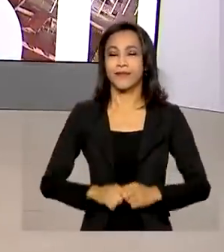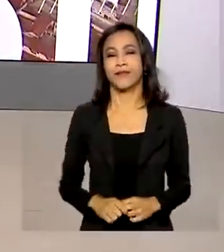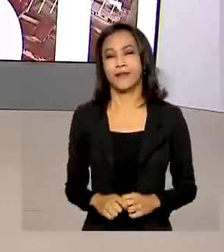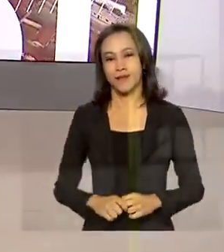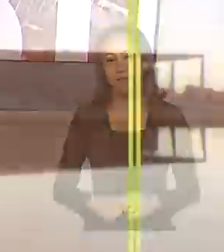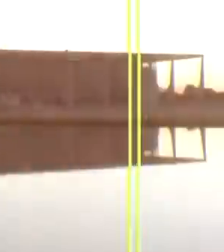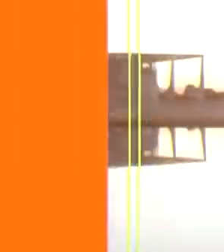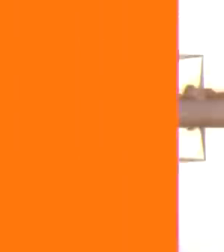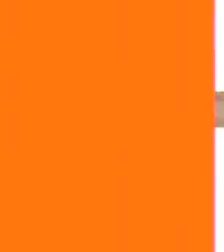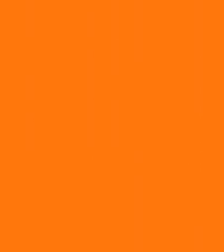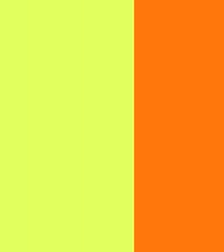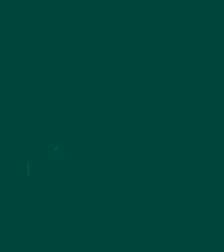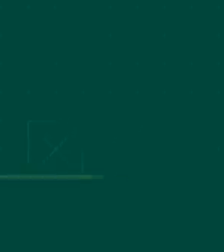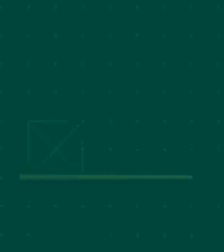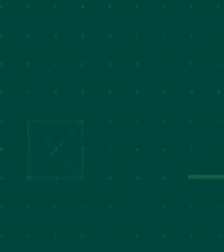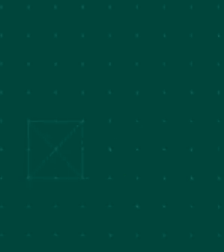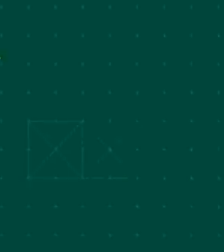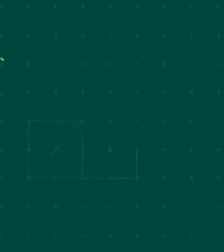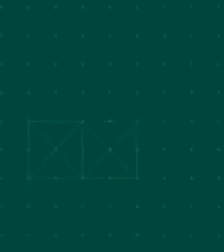no ar